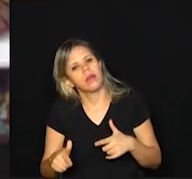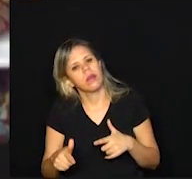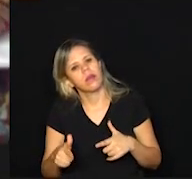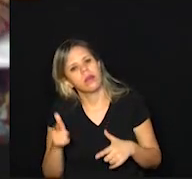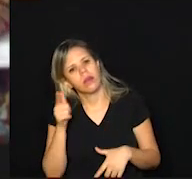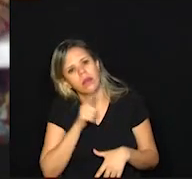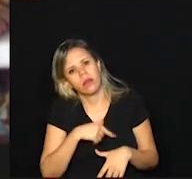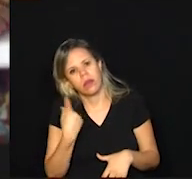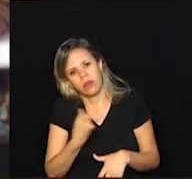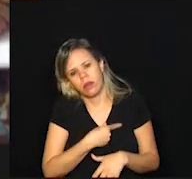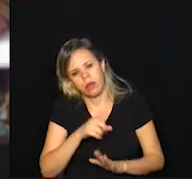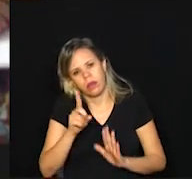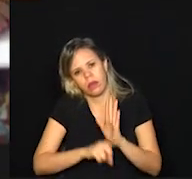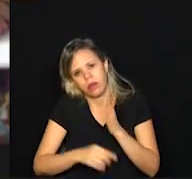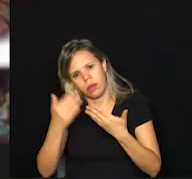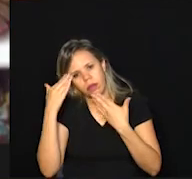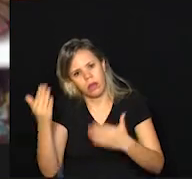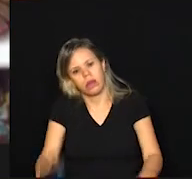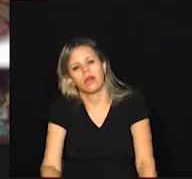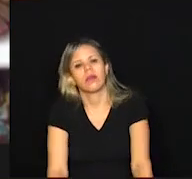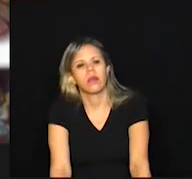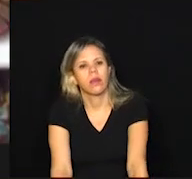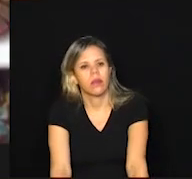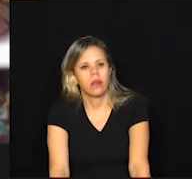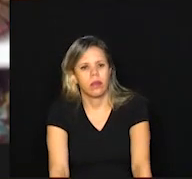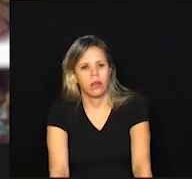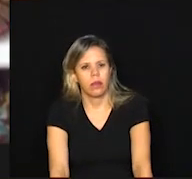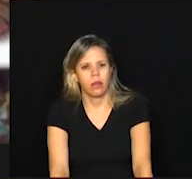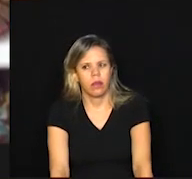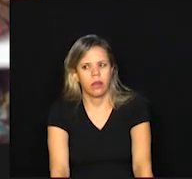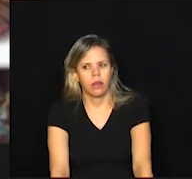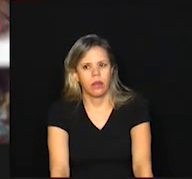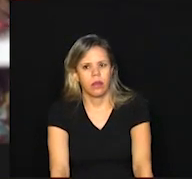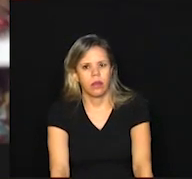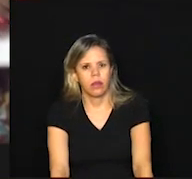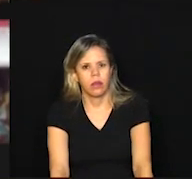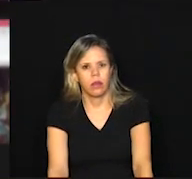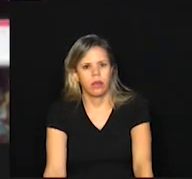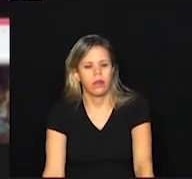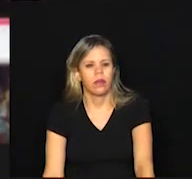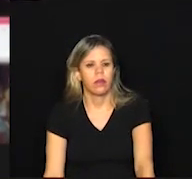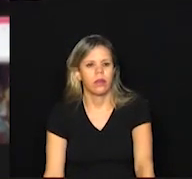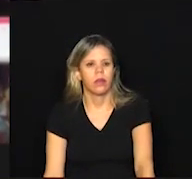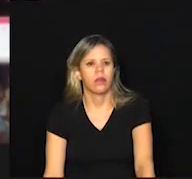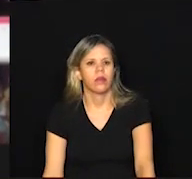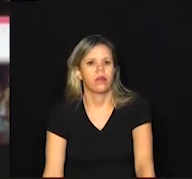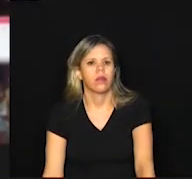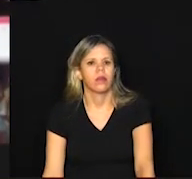conquistar os nossos direitos gratidão chegou o olho E aí